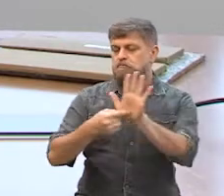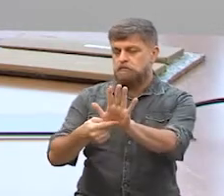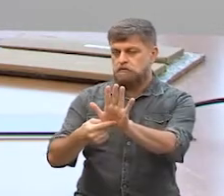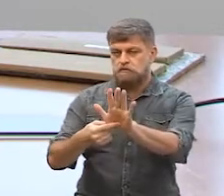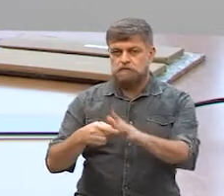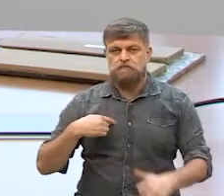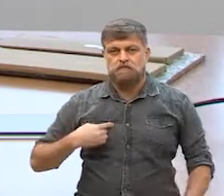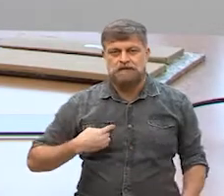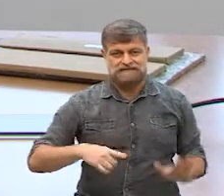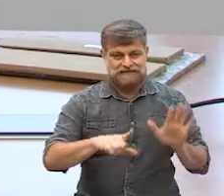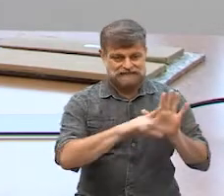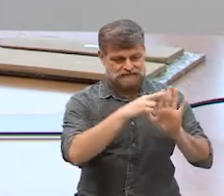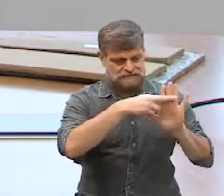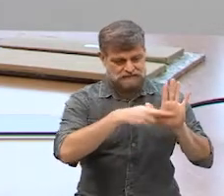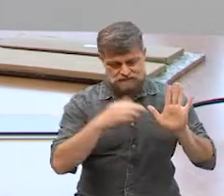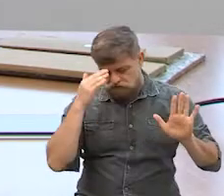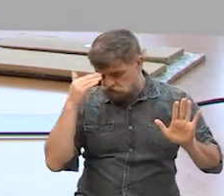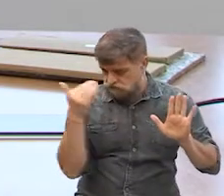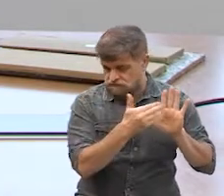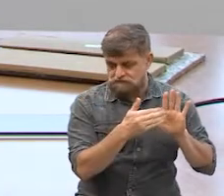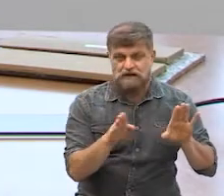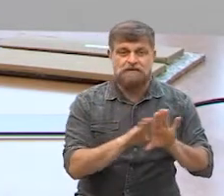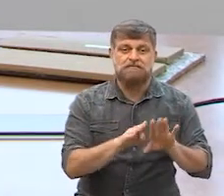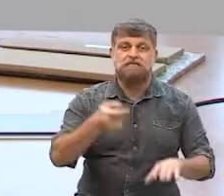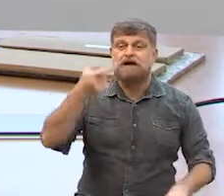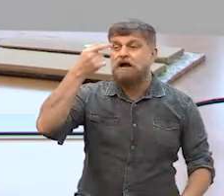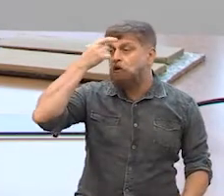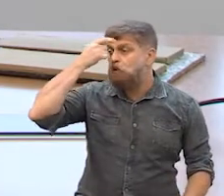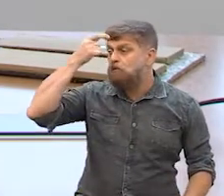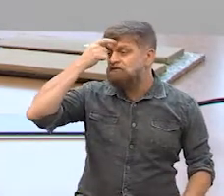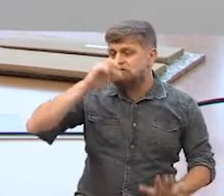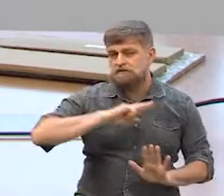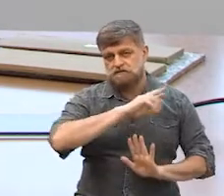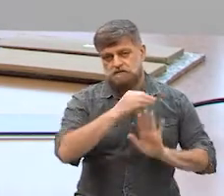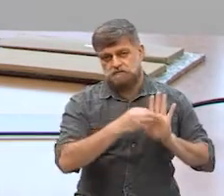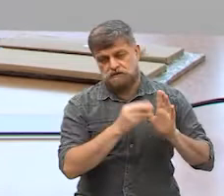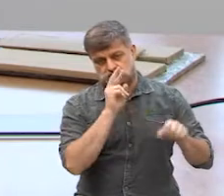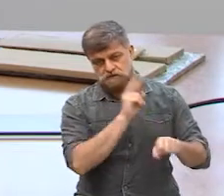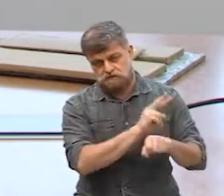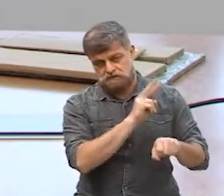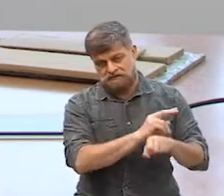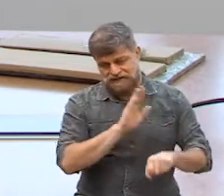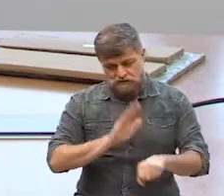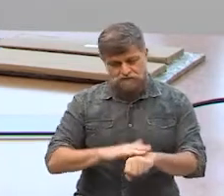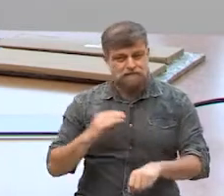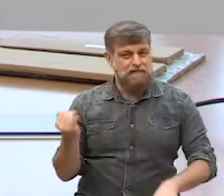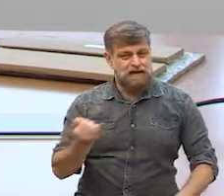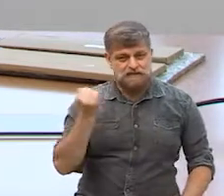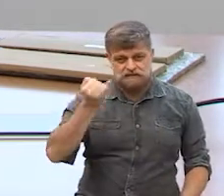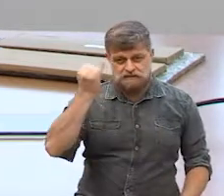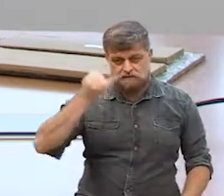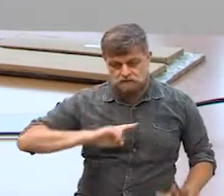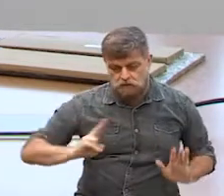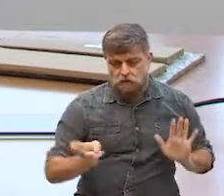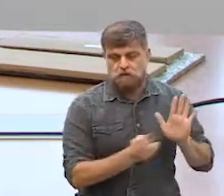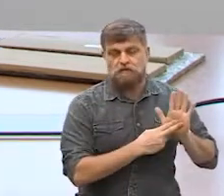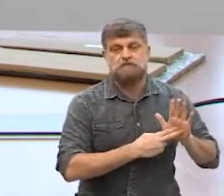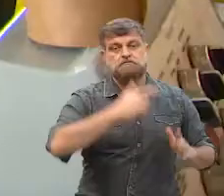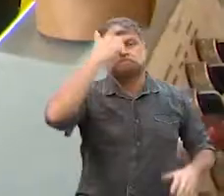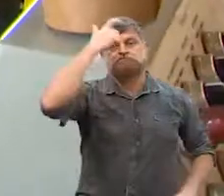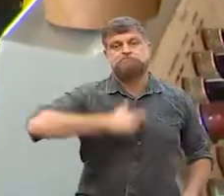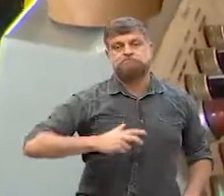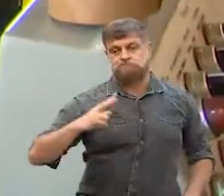respeitamos todas as leis e também temos essa consciência, né, ambiental, que eu acho que é o mais importante, esse compromisso pessoal,